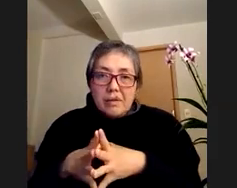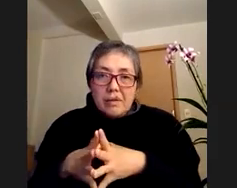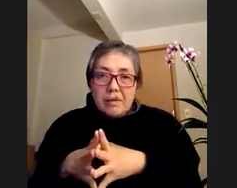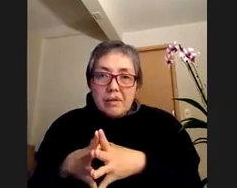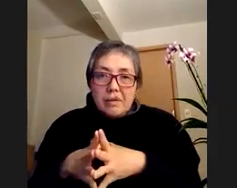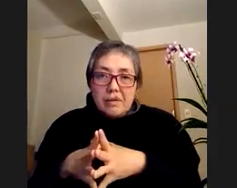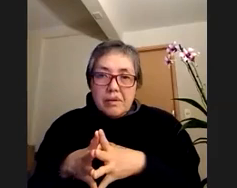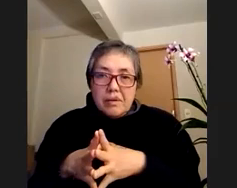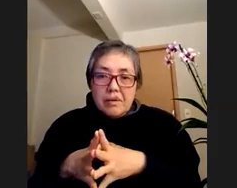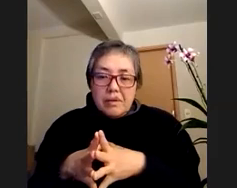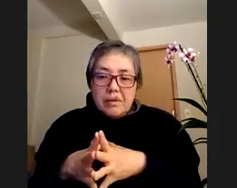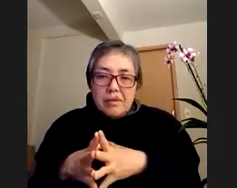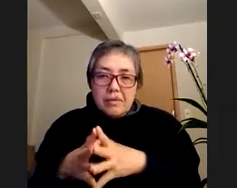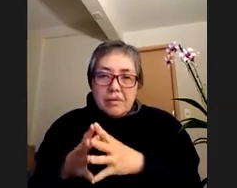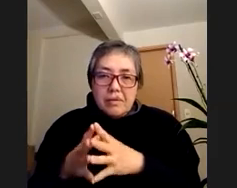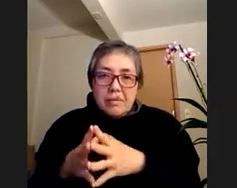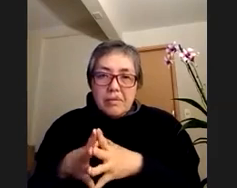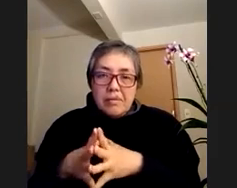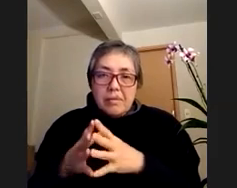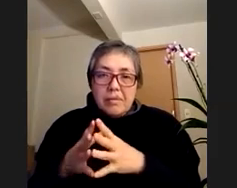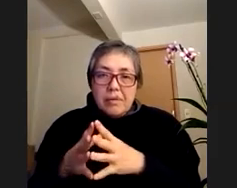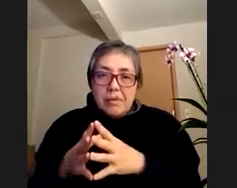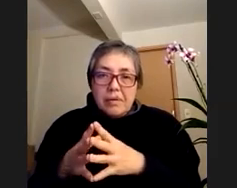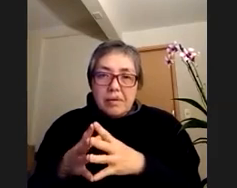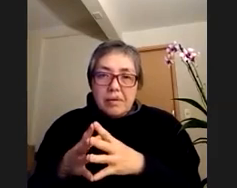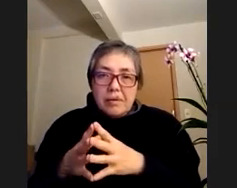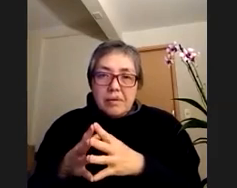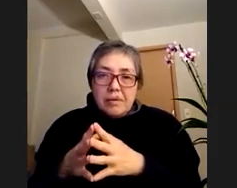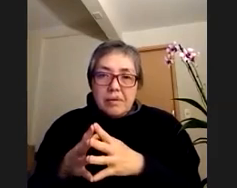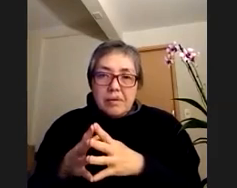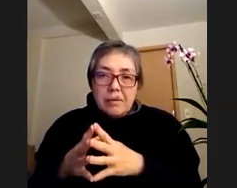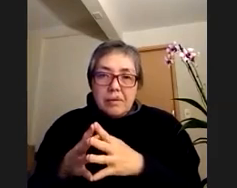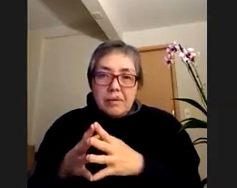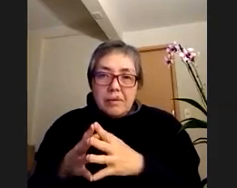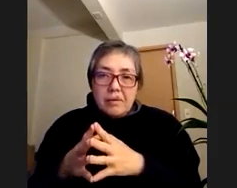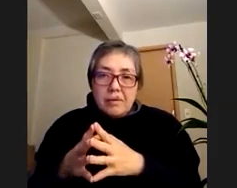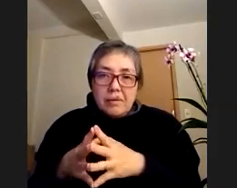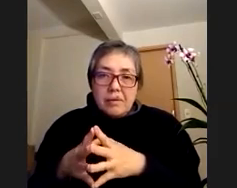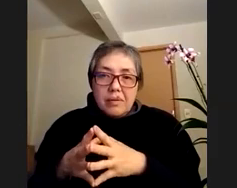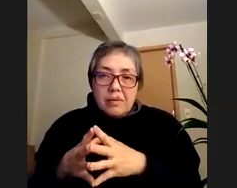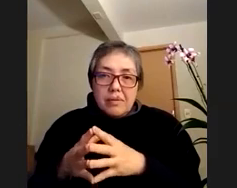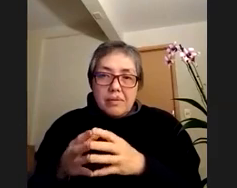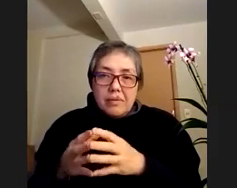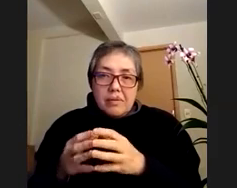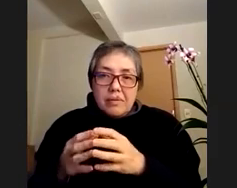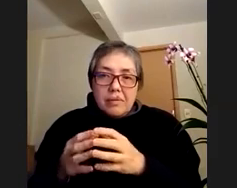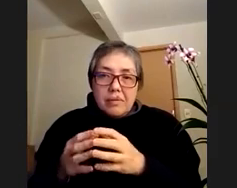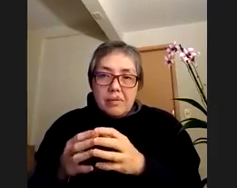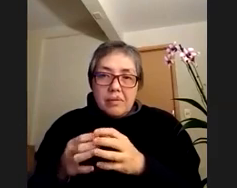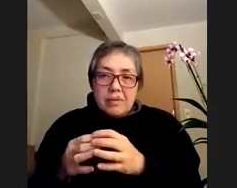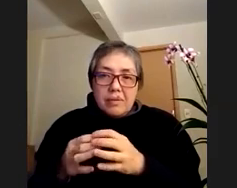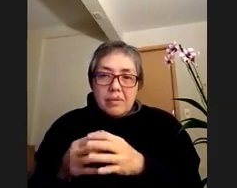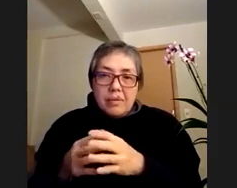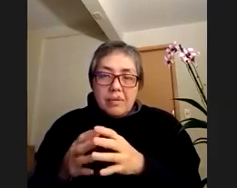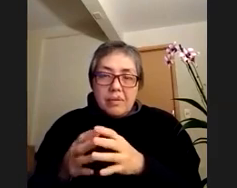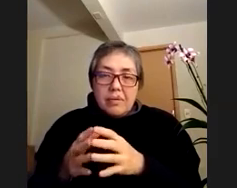até um artigo esses dias falando, né, a reabertura trágica do que nunca fechou. Por que querem tanto que nós